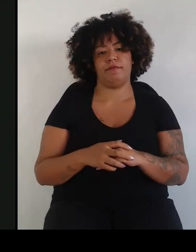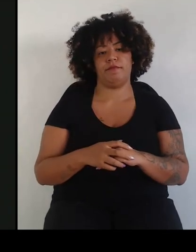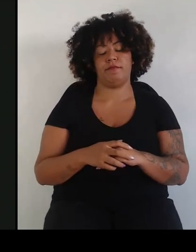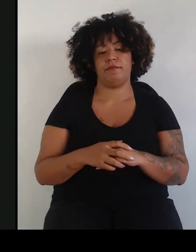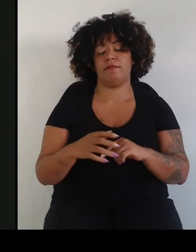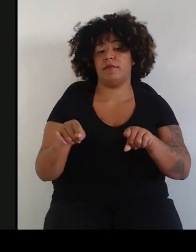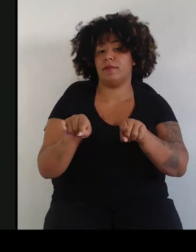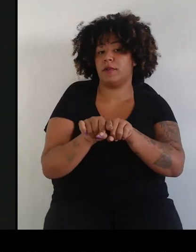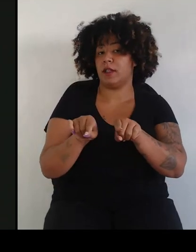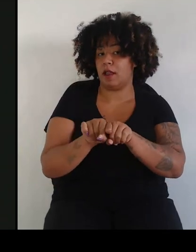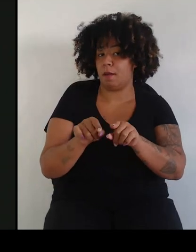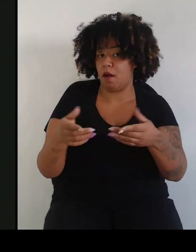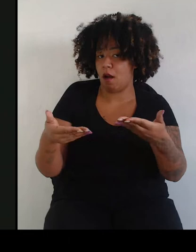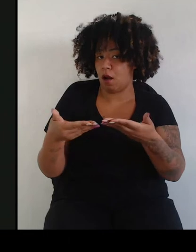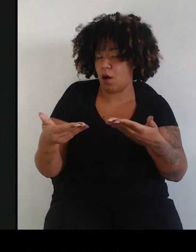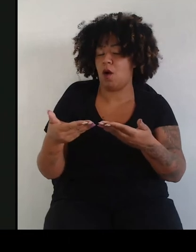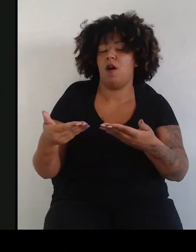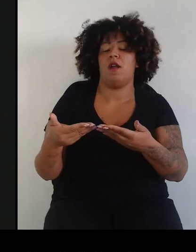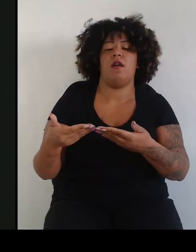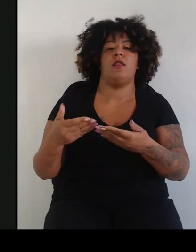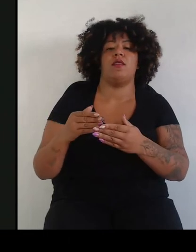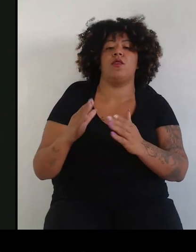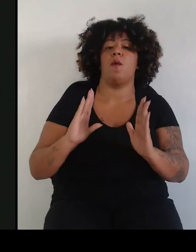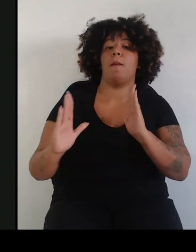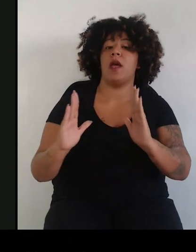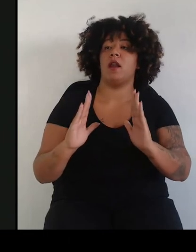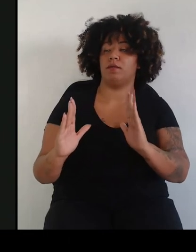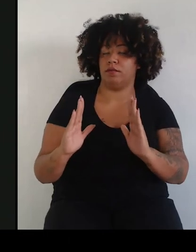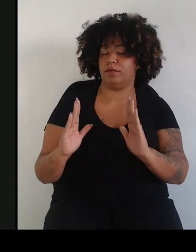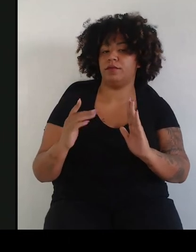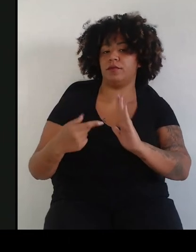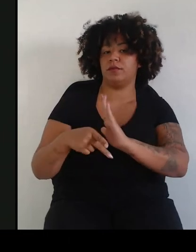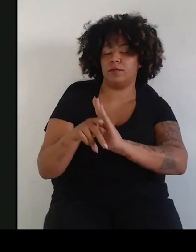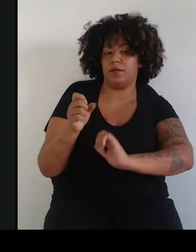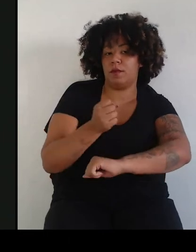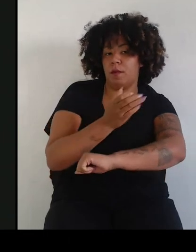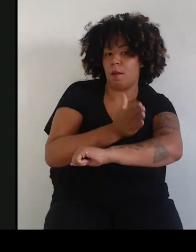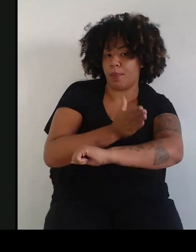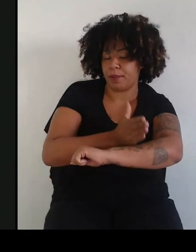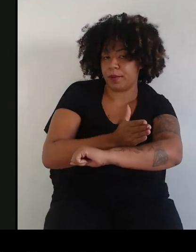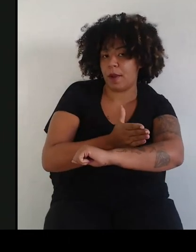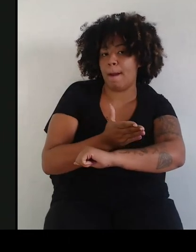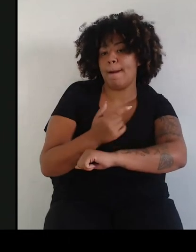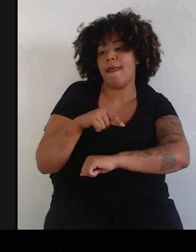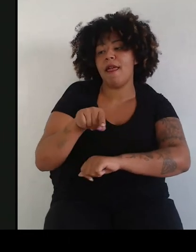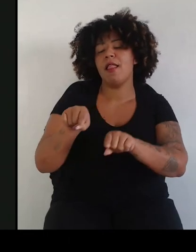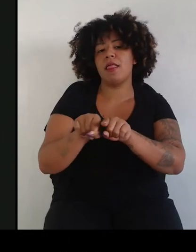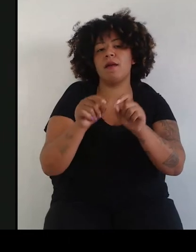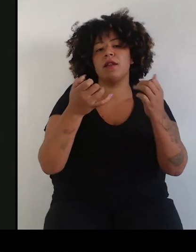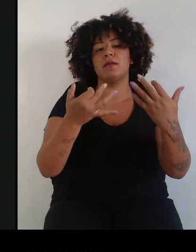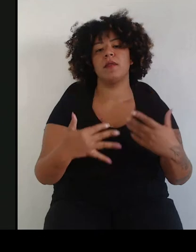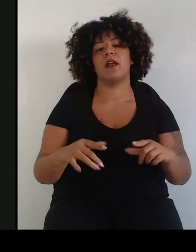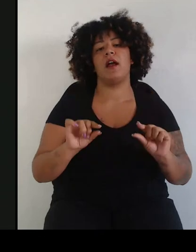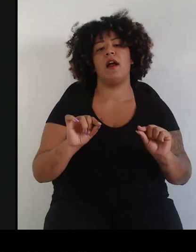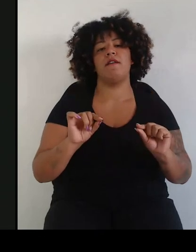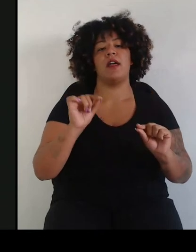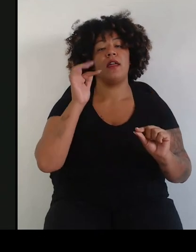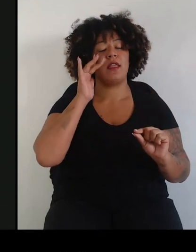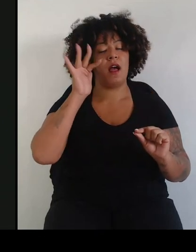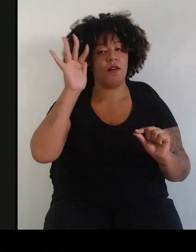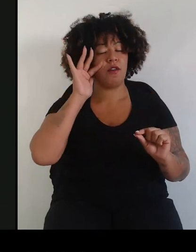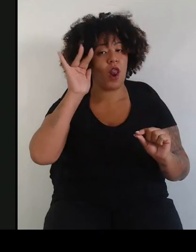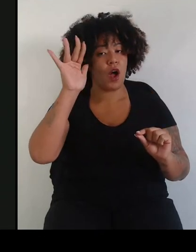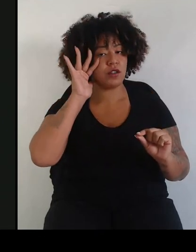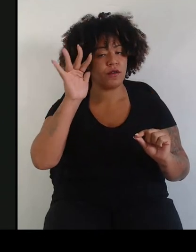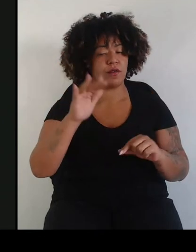a montanha e a bacon filósofos o